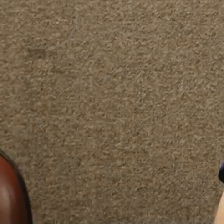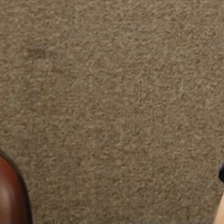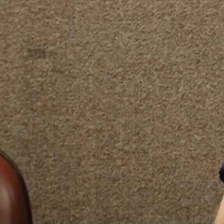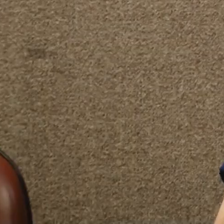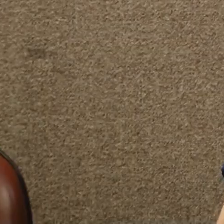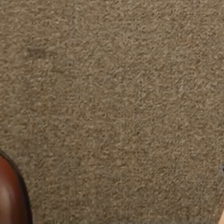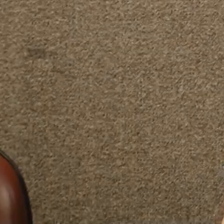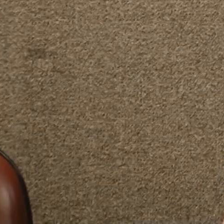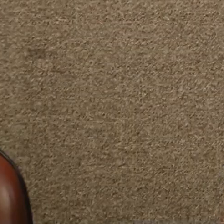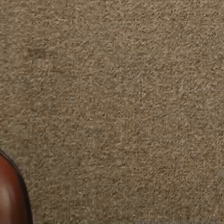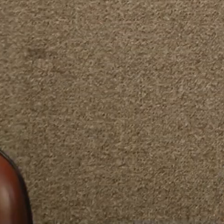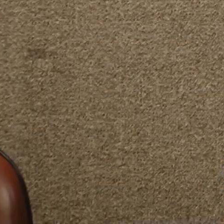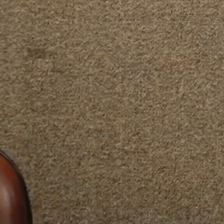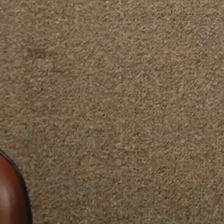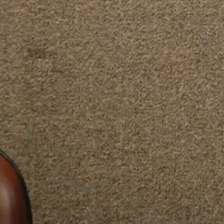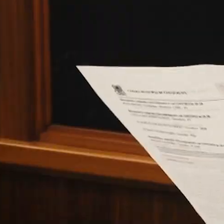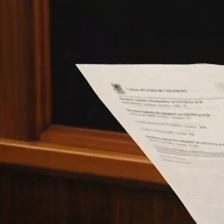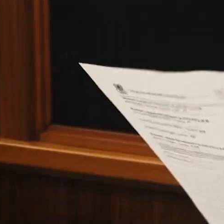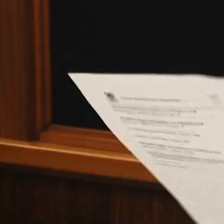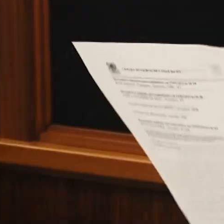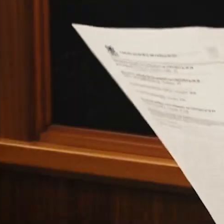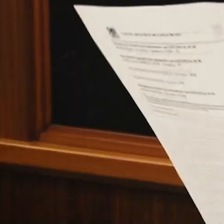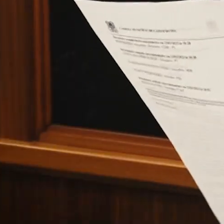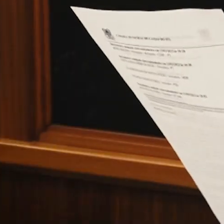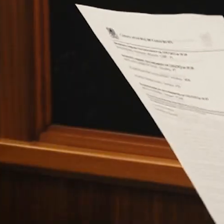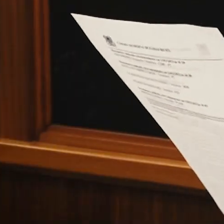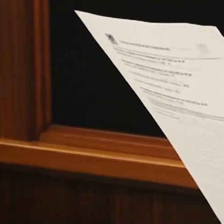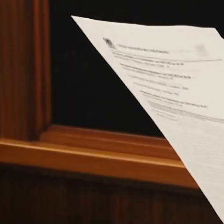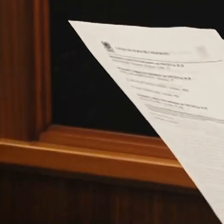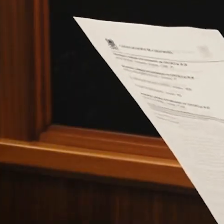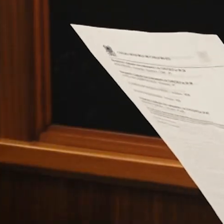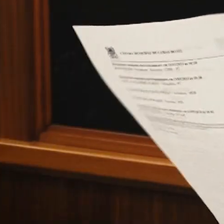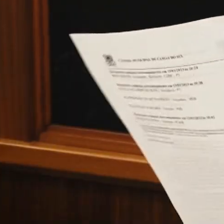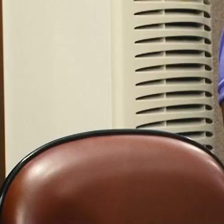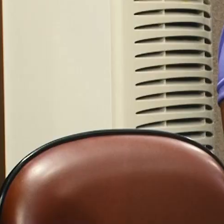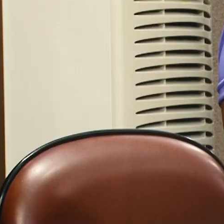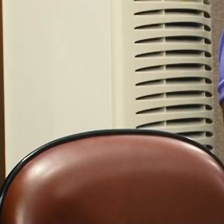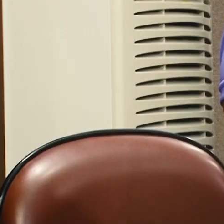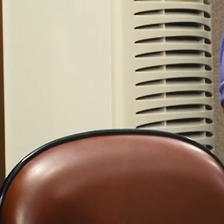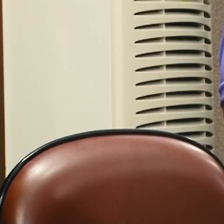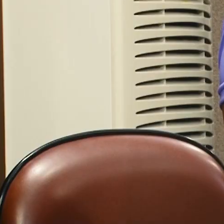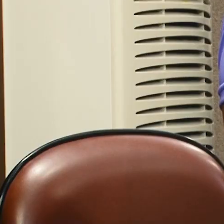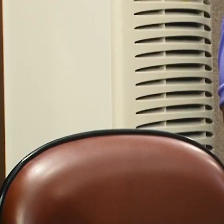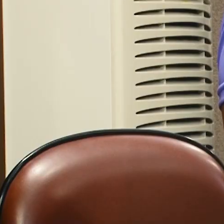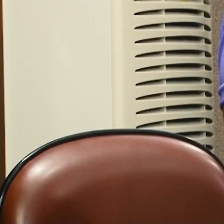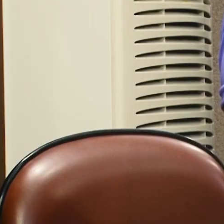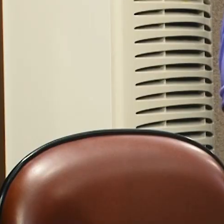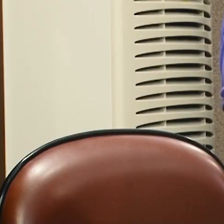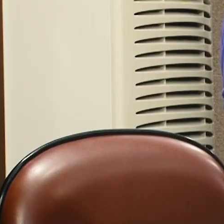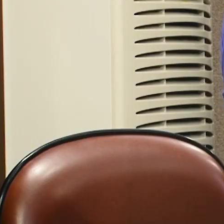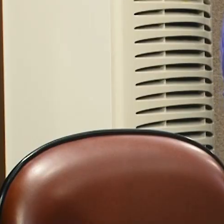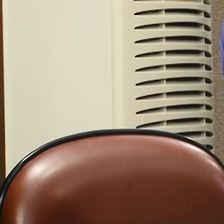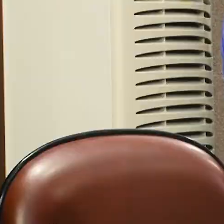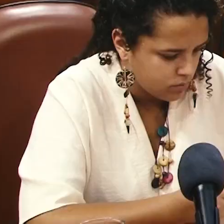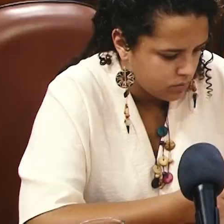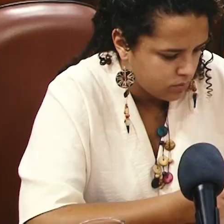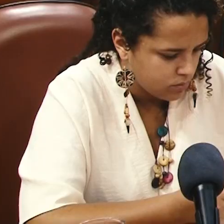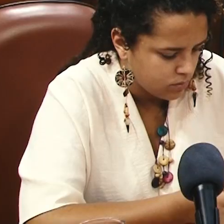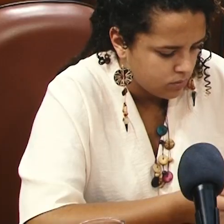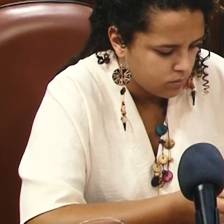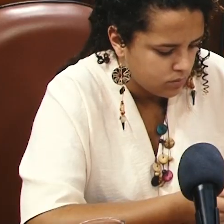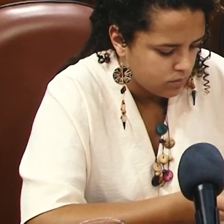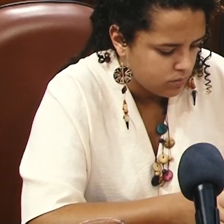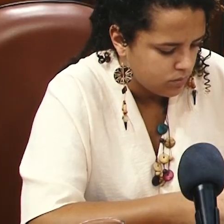de lei de 2022, que garante o direito da mulher ter acompanhante nas consultas e exames médicos, em clínicas públicas